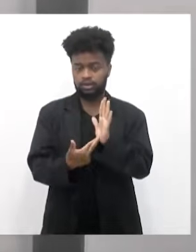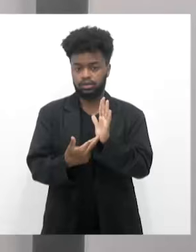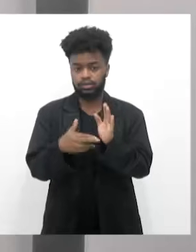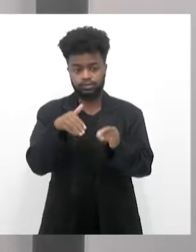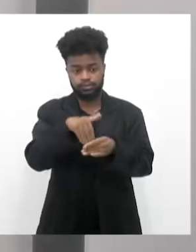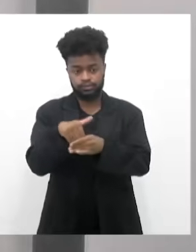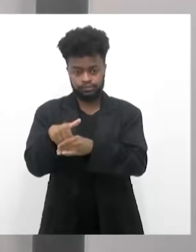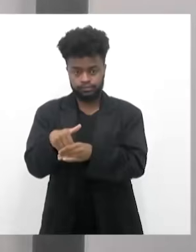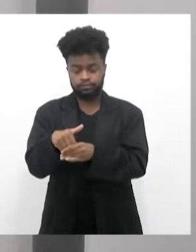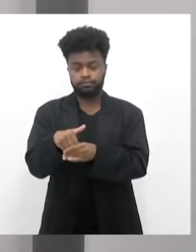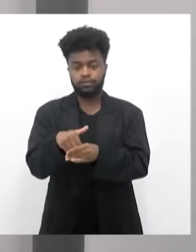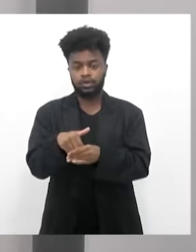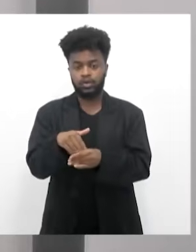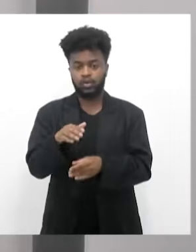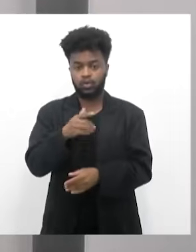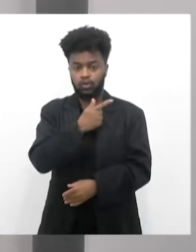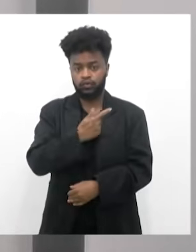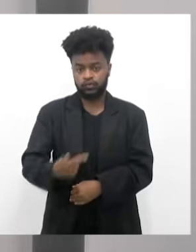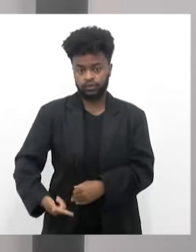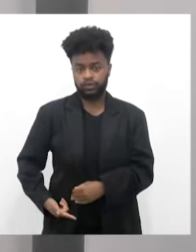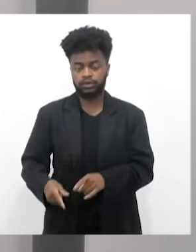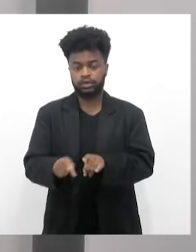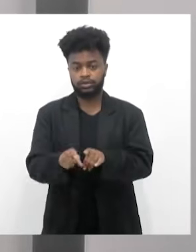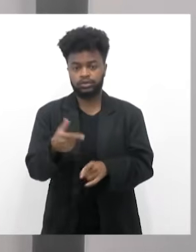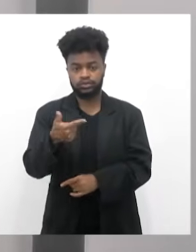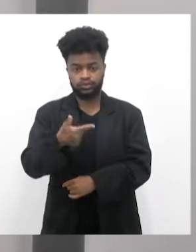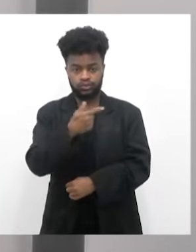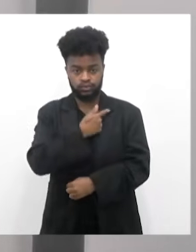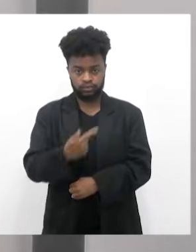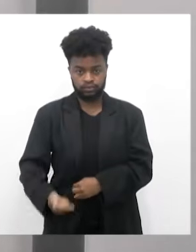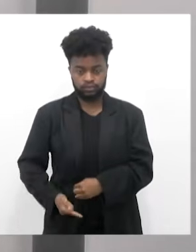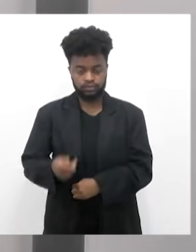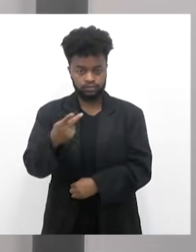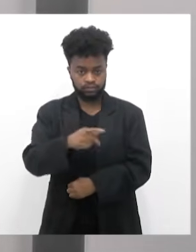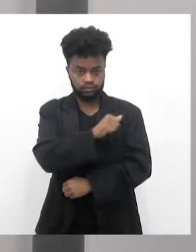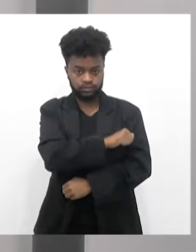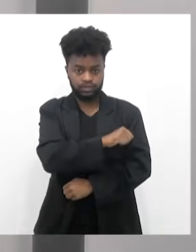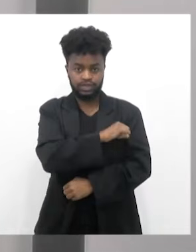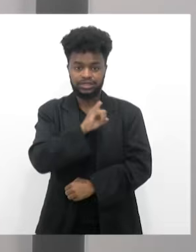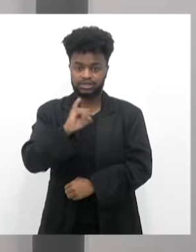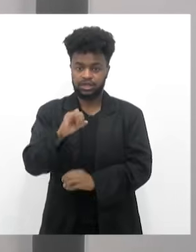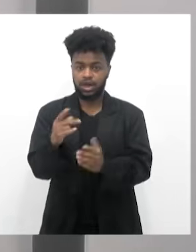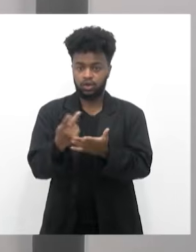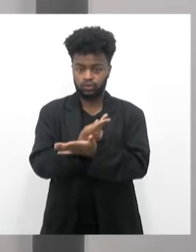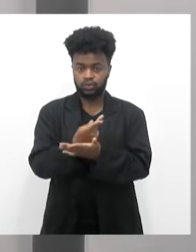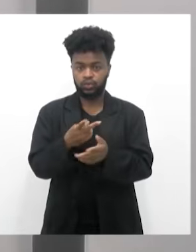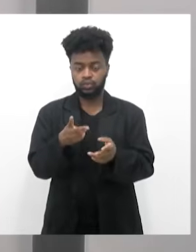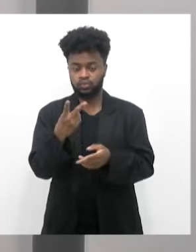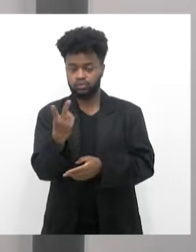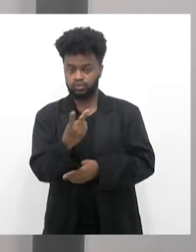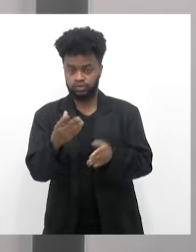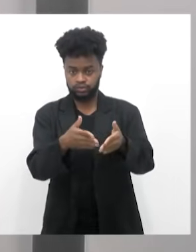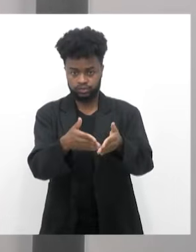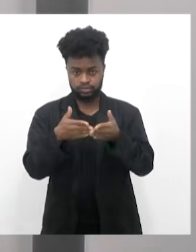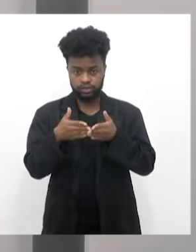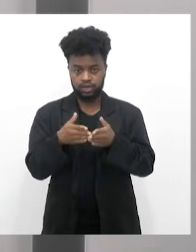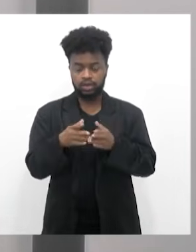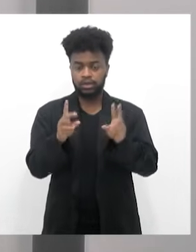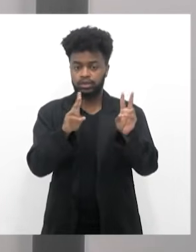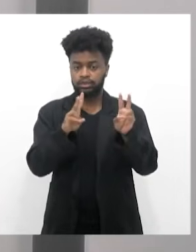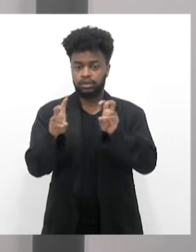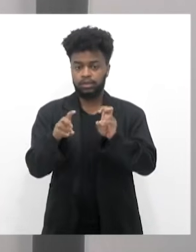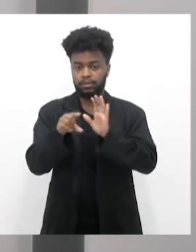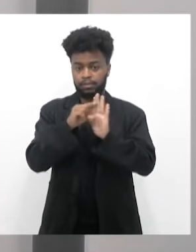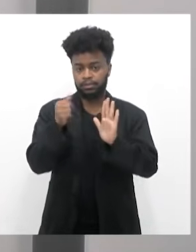eleição indireta do governador e do vice-governador do Estado em caso de dupla vacância, nos cargos nos termos do